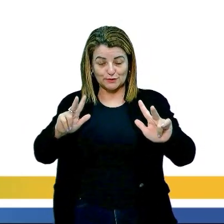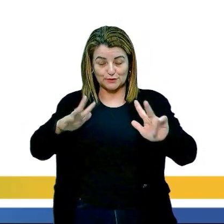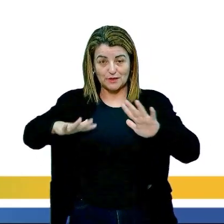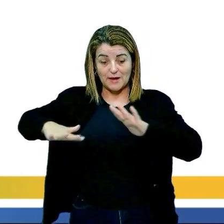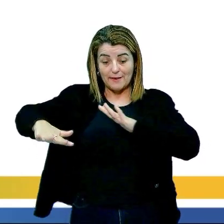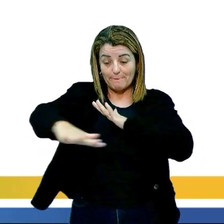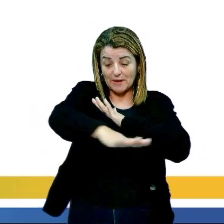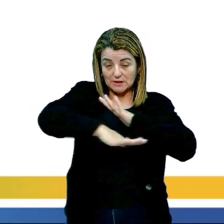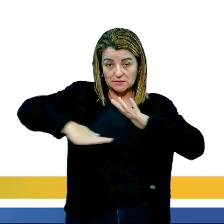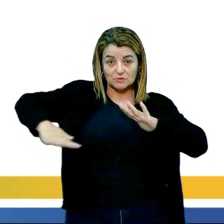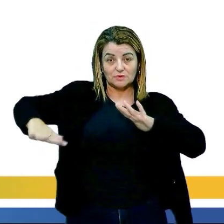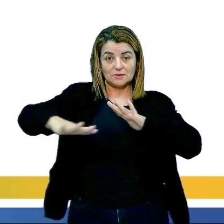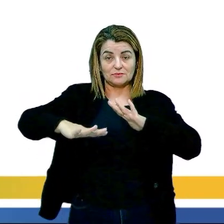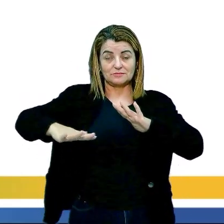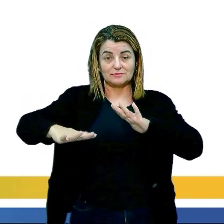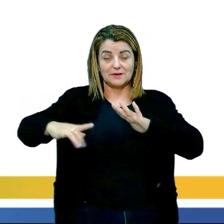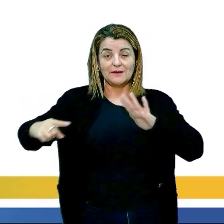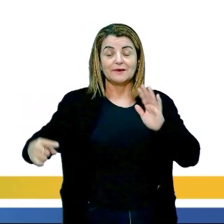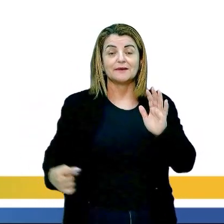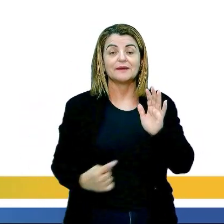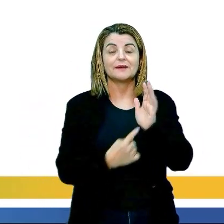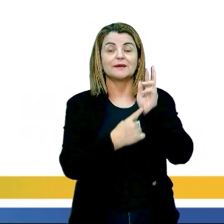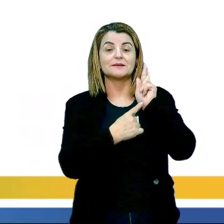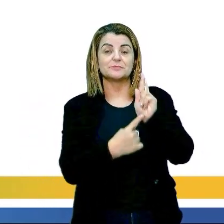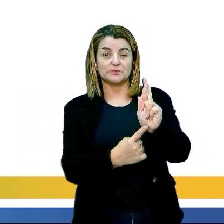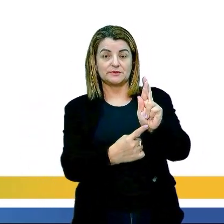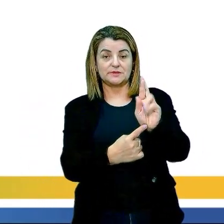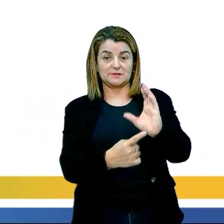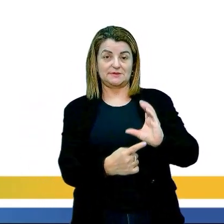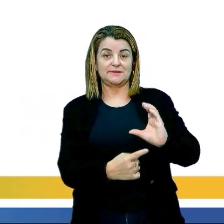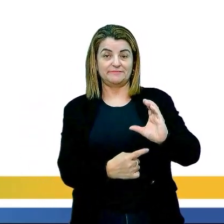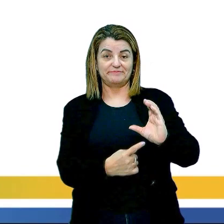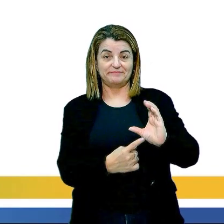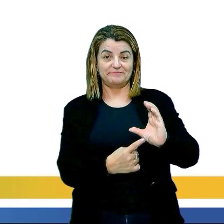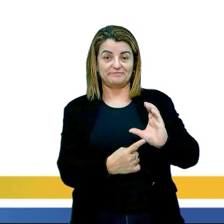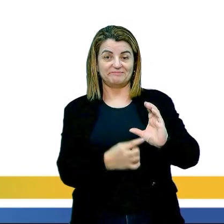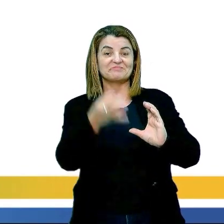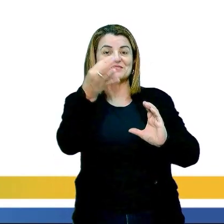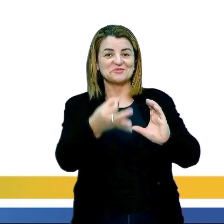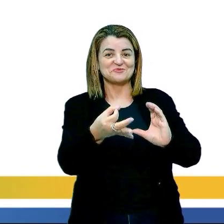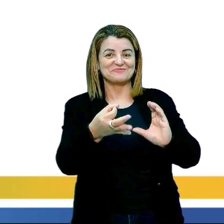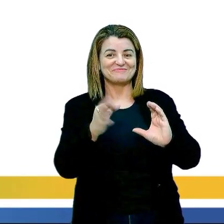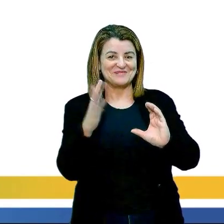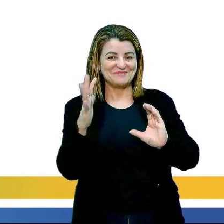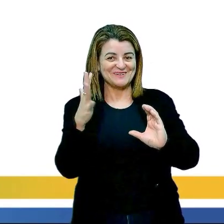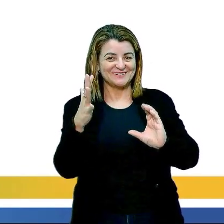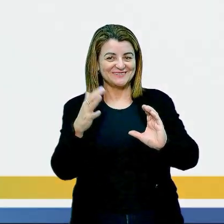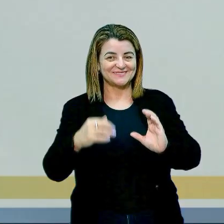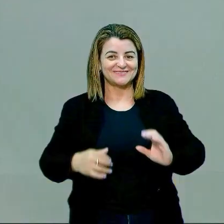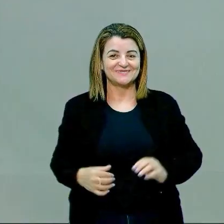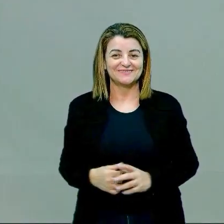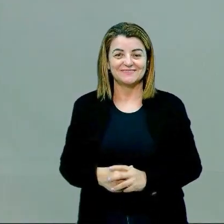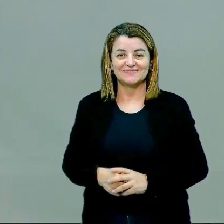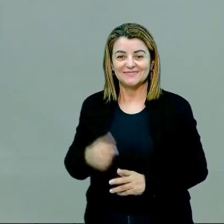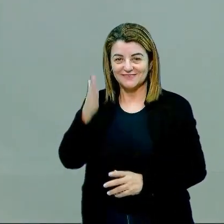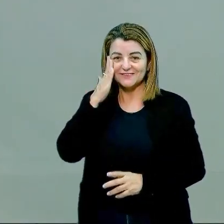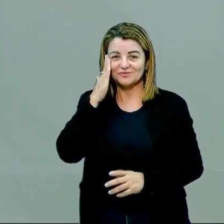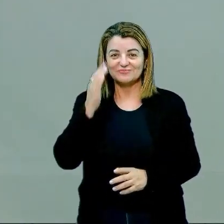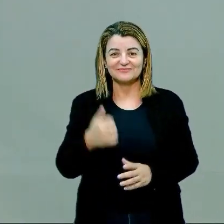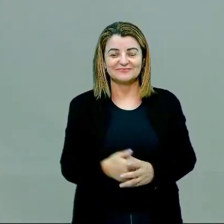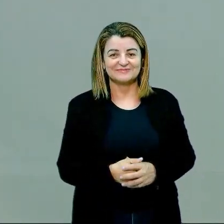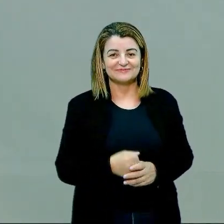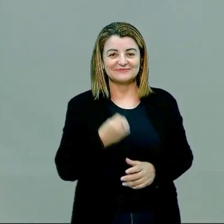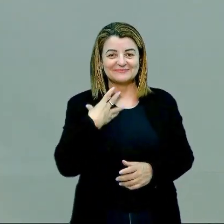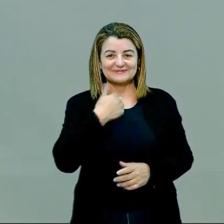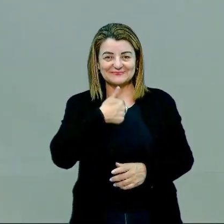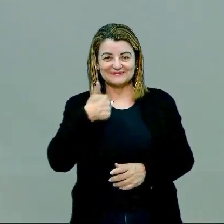local. Quem colocou então a resposta na letra C, acertou. Ok? Estão entendendo?